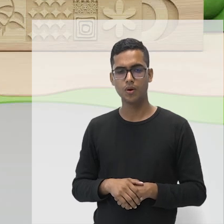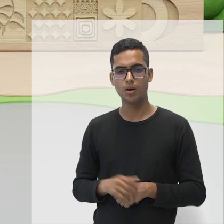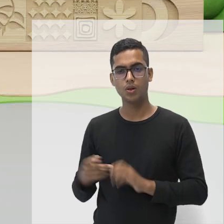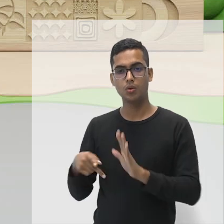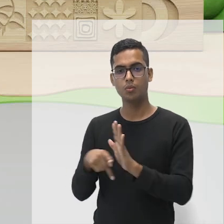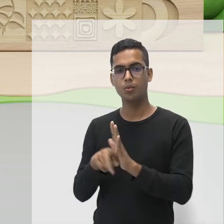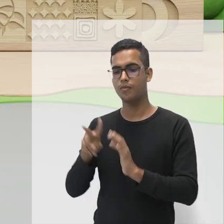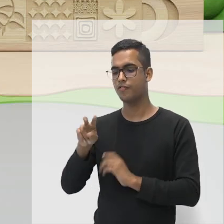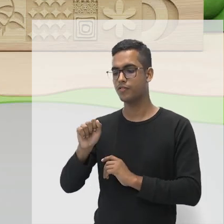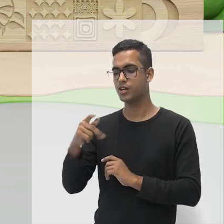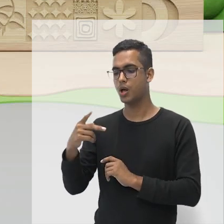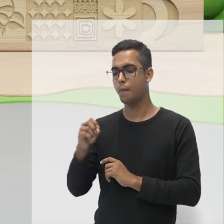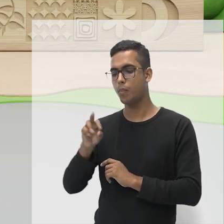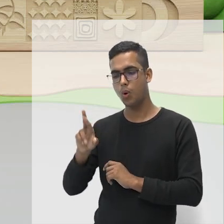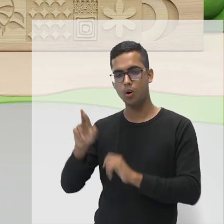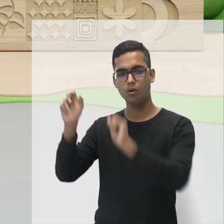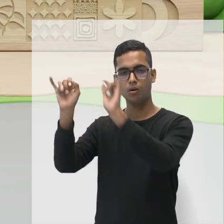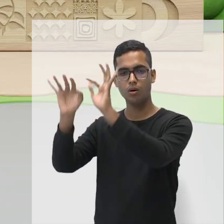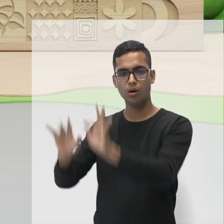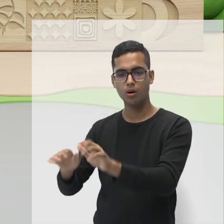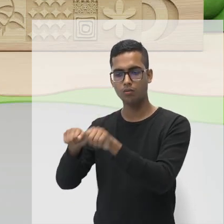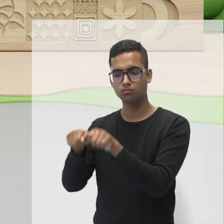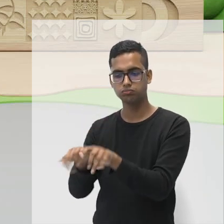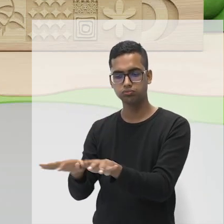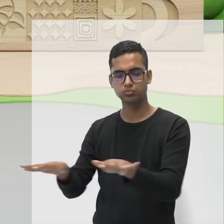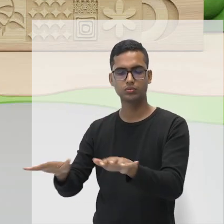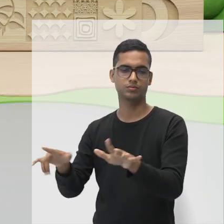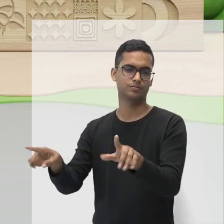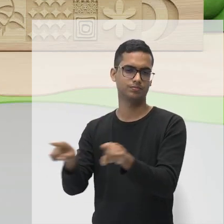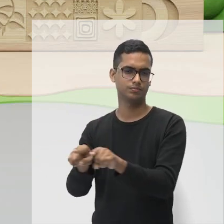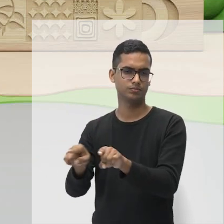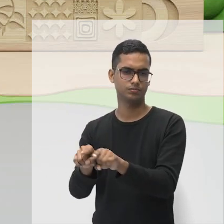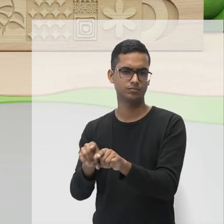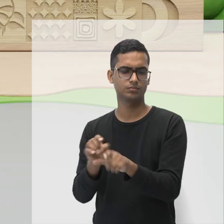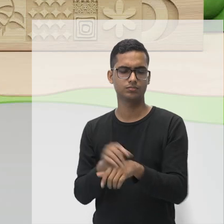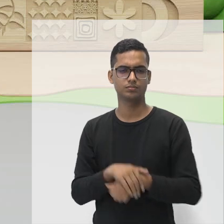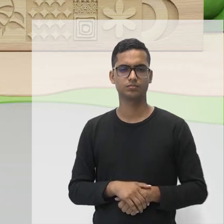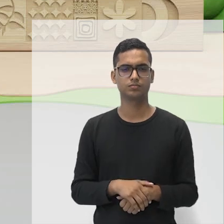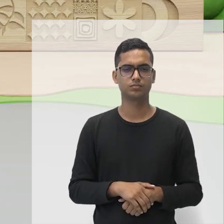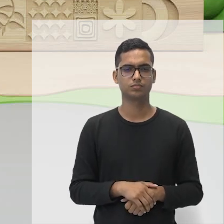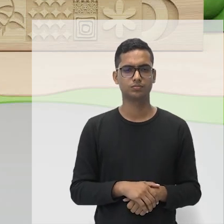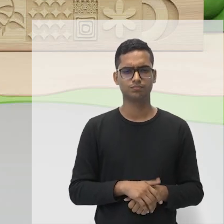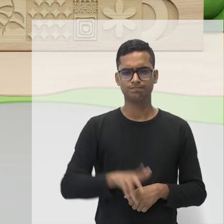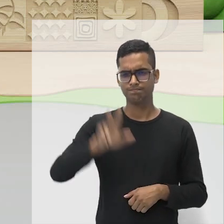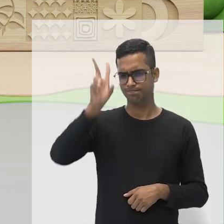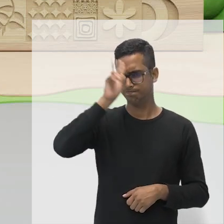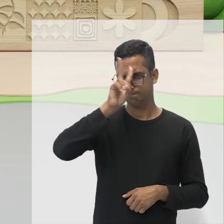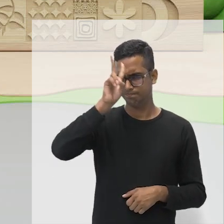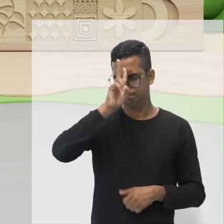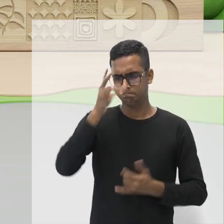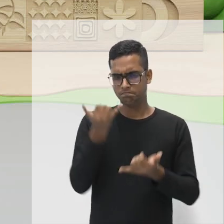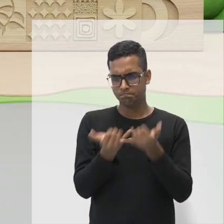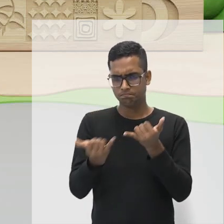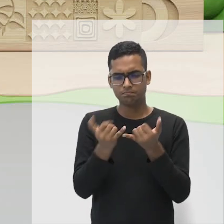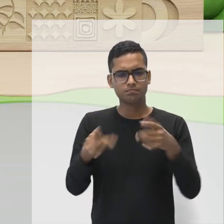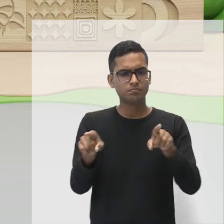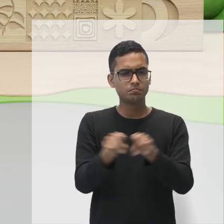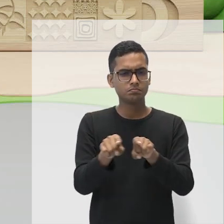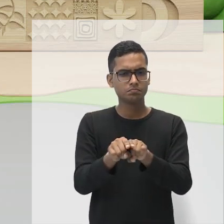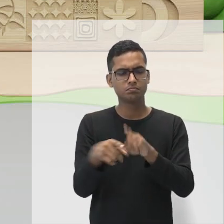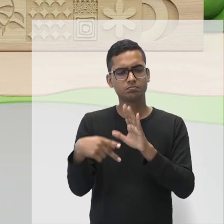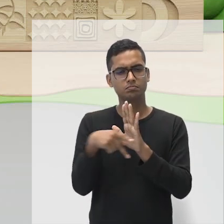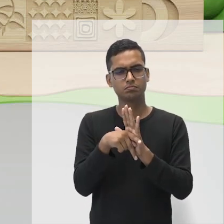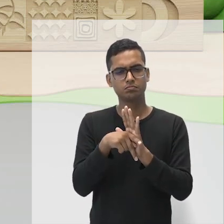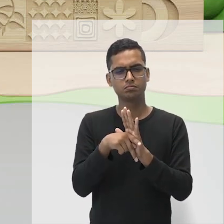Lembra que a professora falou na nossa imagem anterior, lá da destilação fracionada? Há o